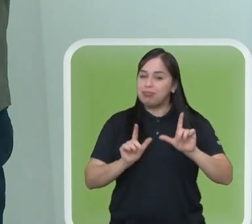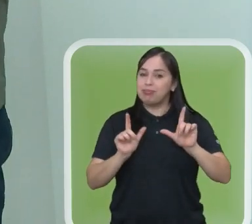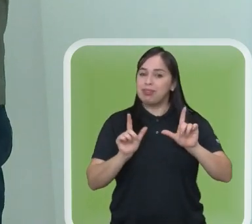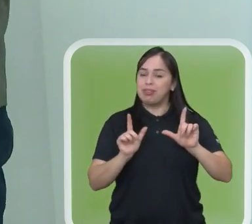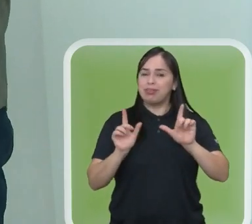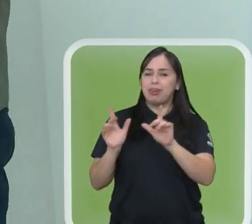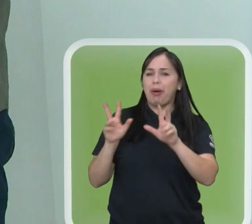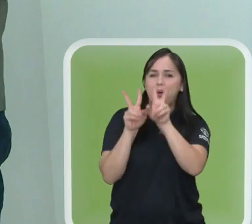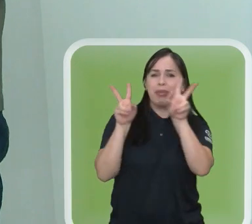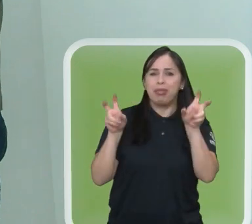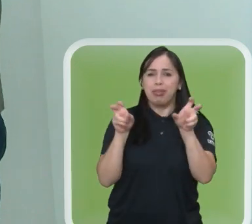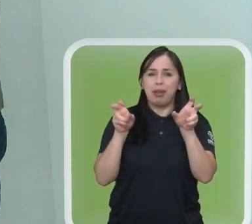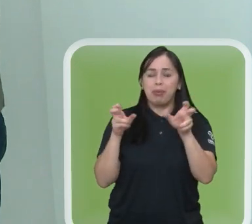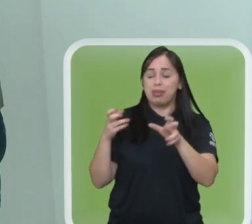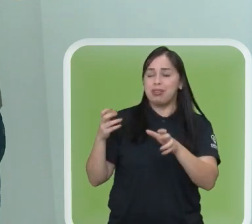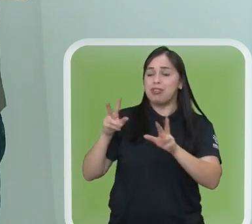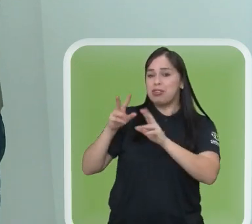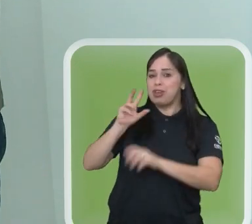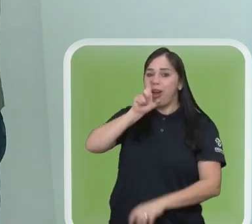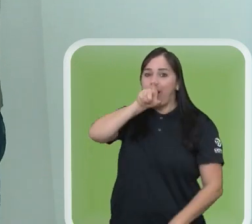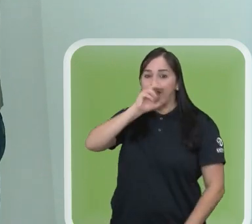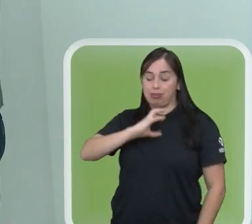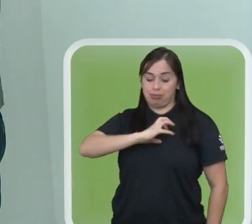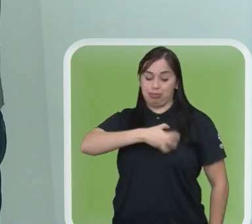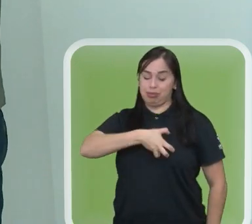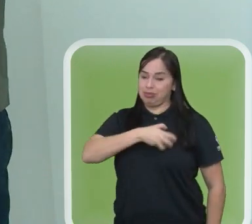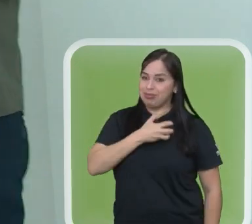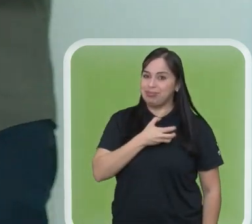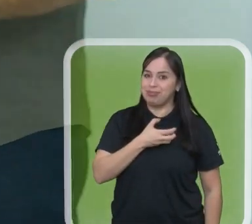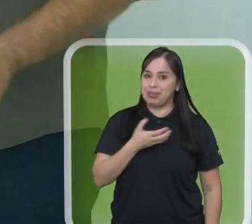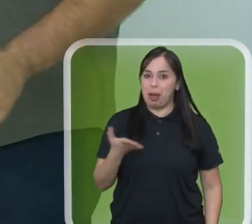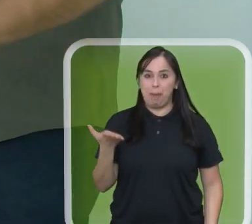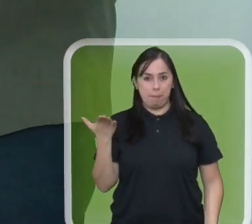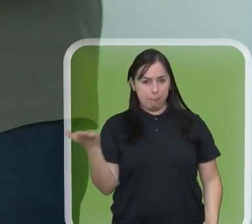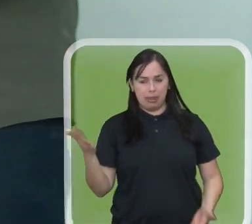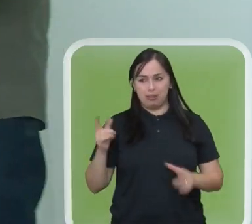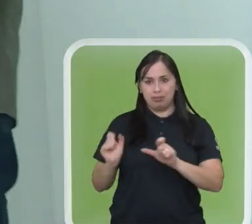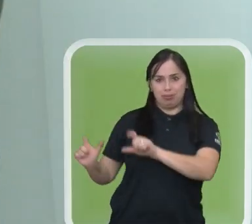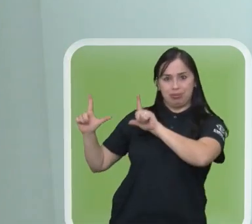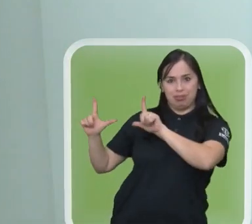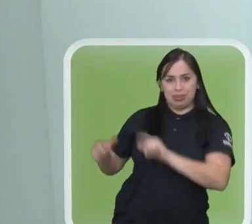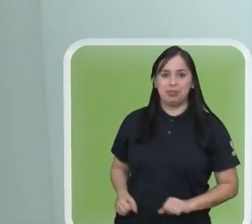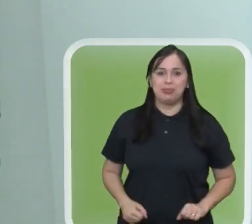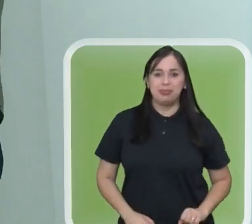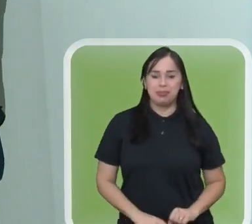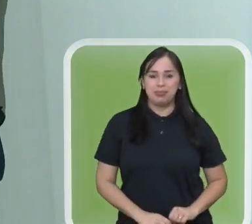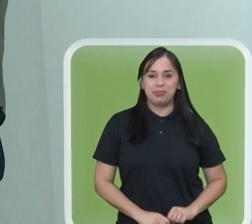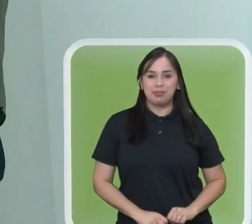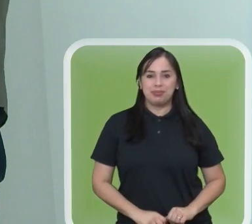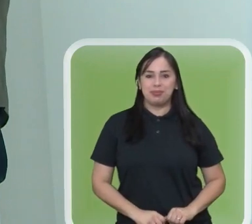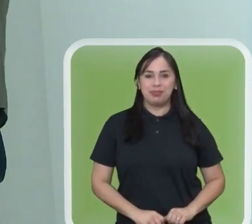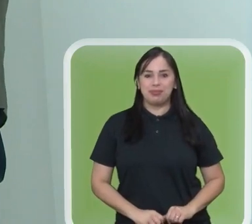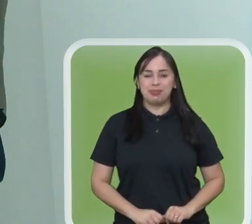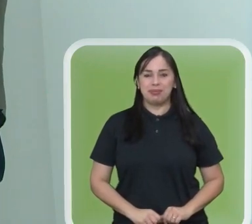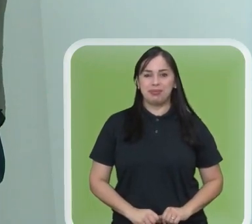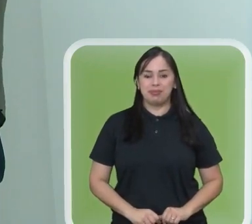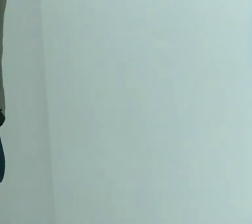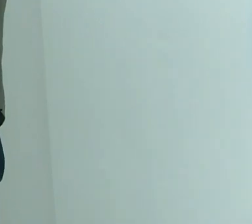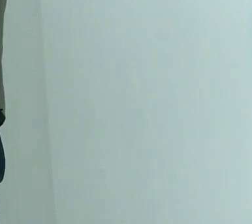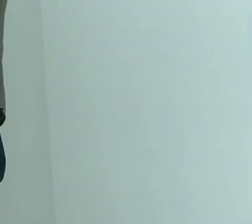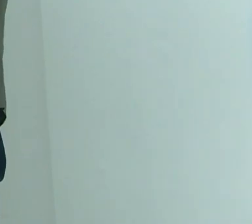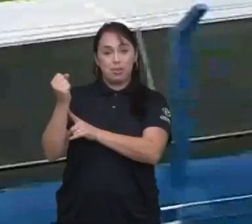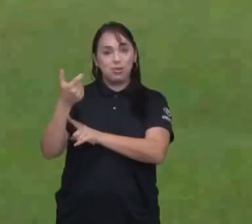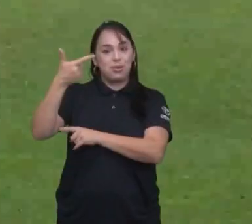sobre a participação do São José na primeira fase da Série A3. Matheus, coloca aqui pra gente. Na sequência, mais uma